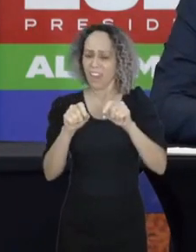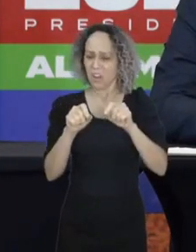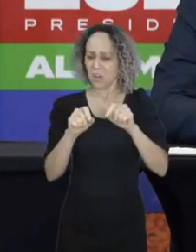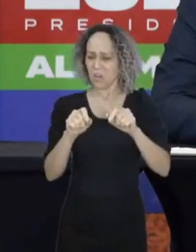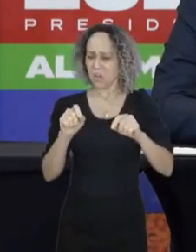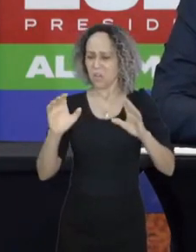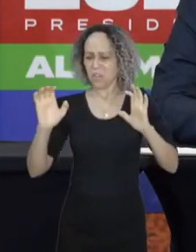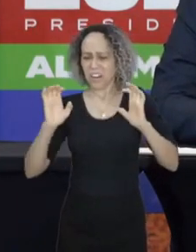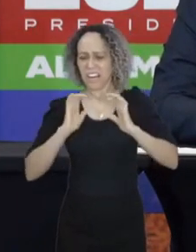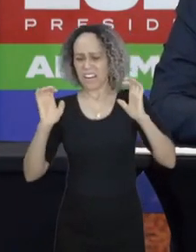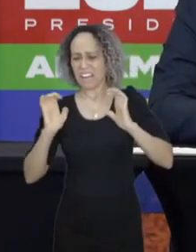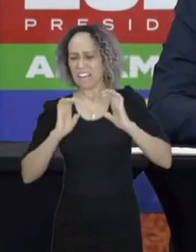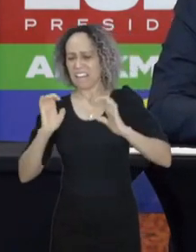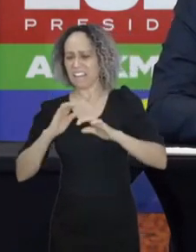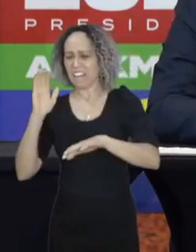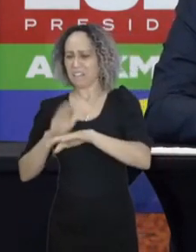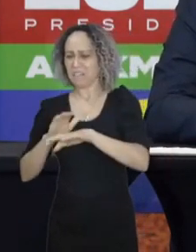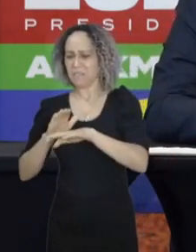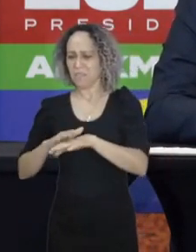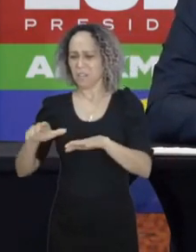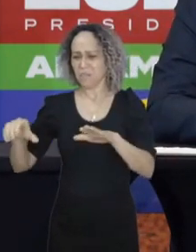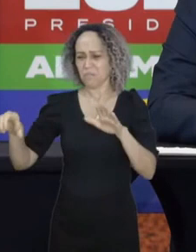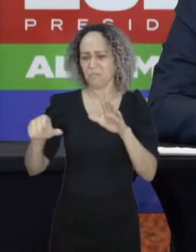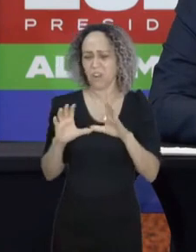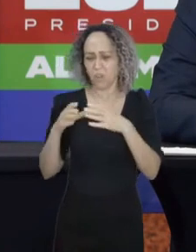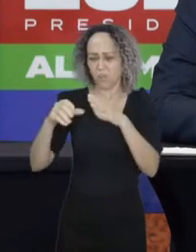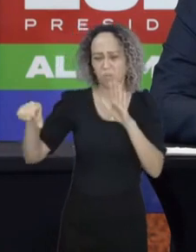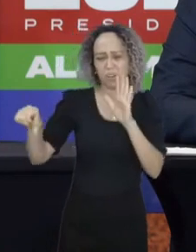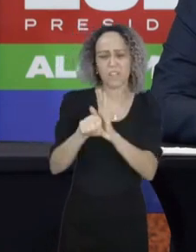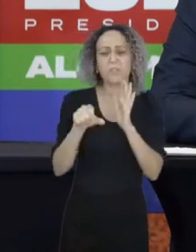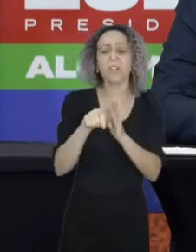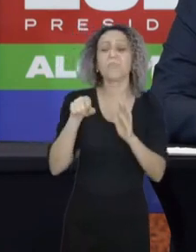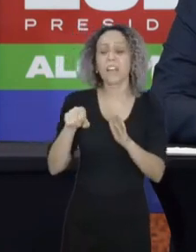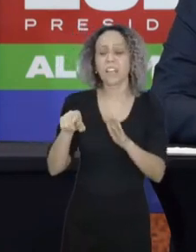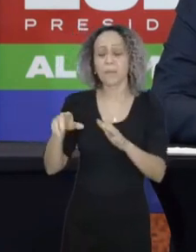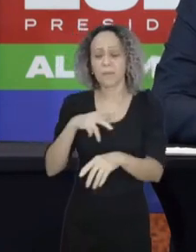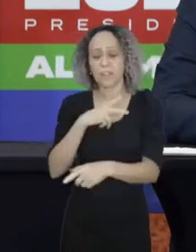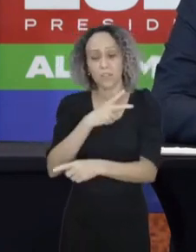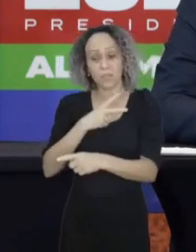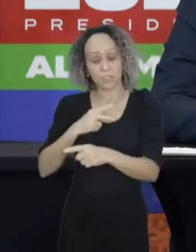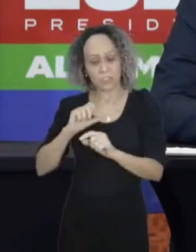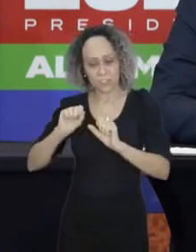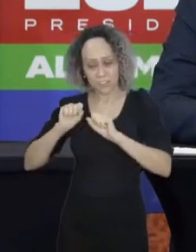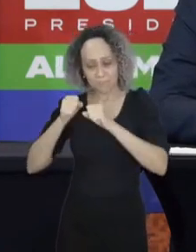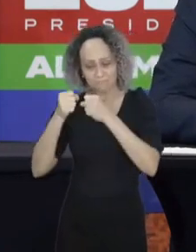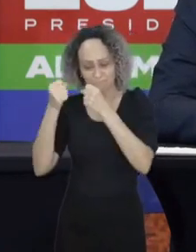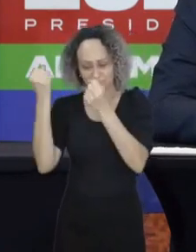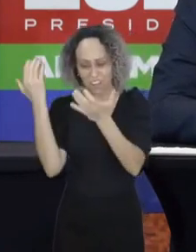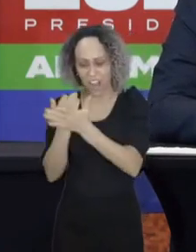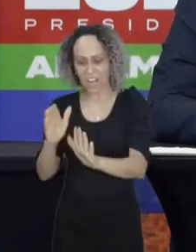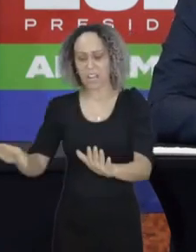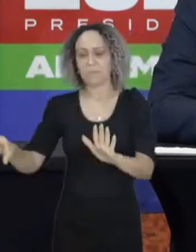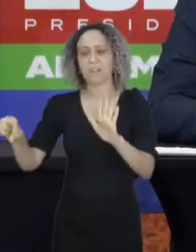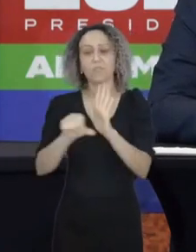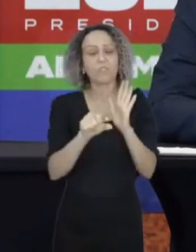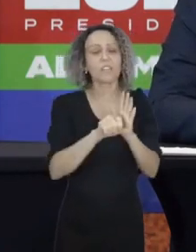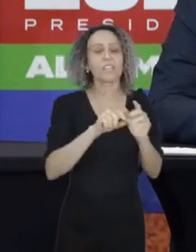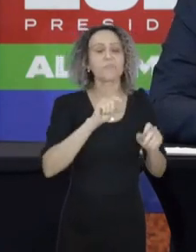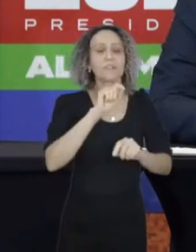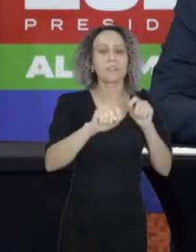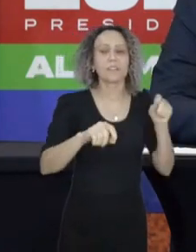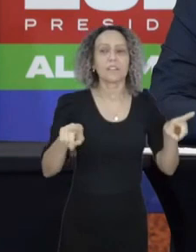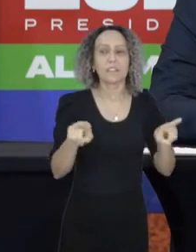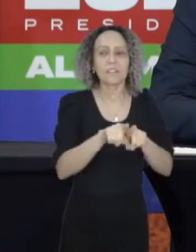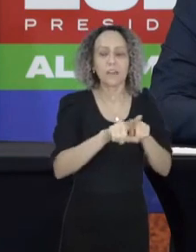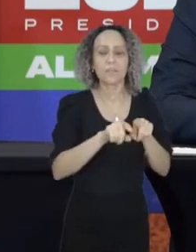organizar o sistema penitenciário reparando preso por grau de periculosidade com trabalho educação